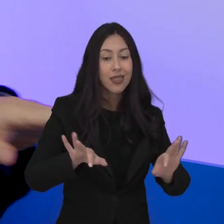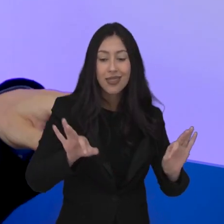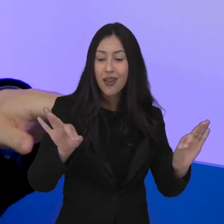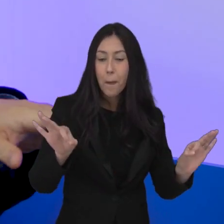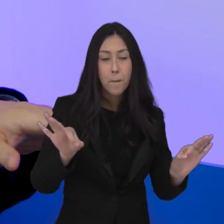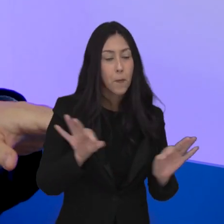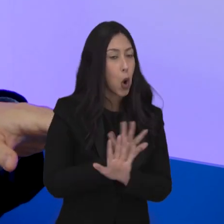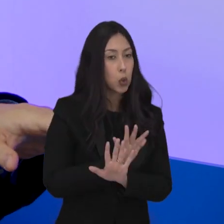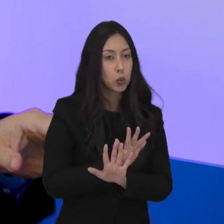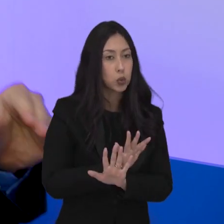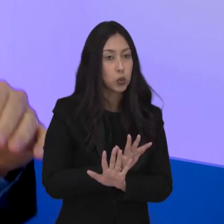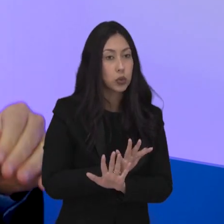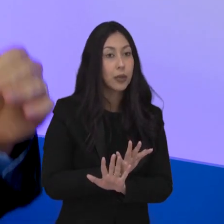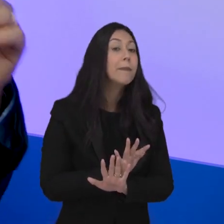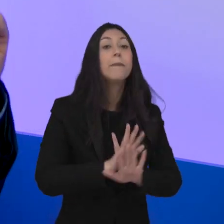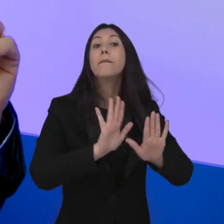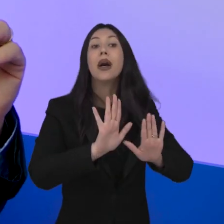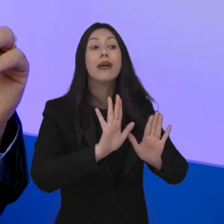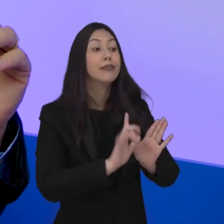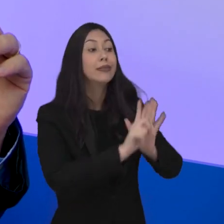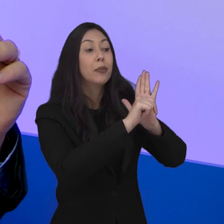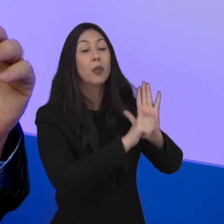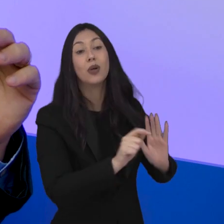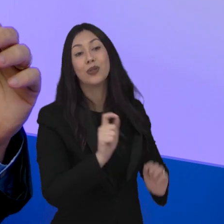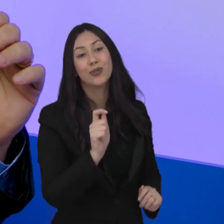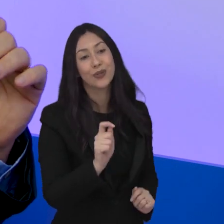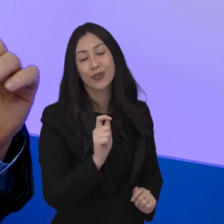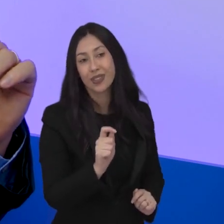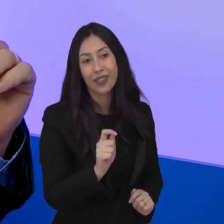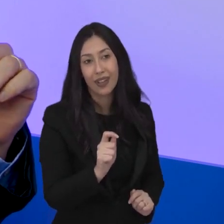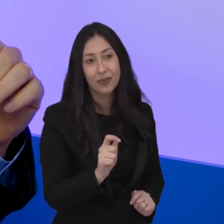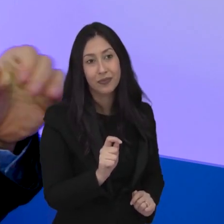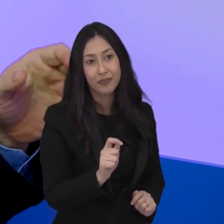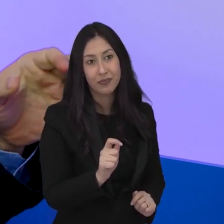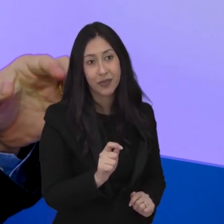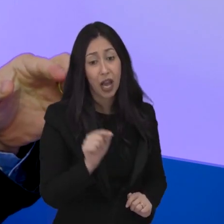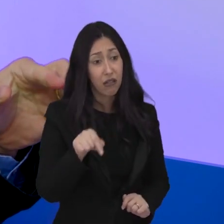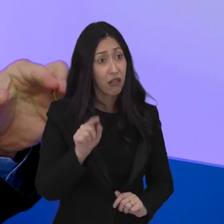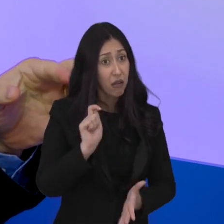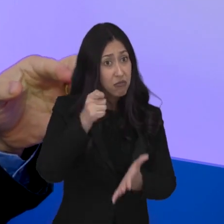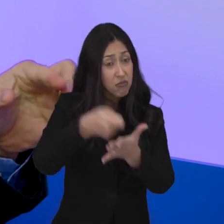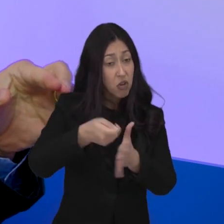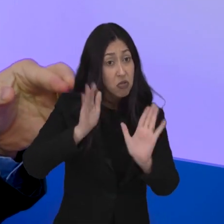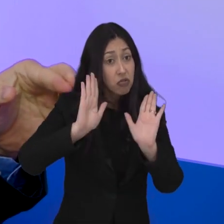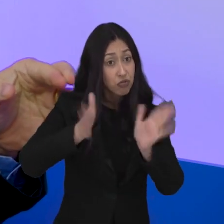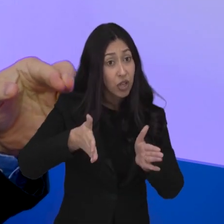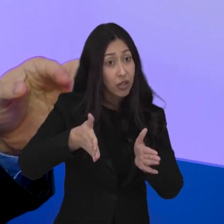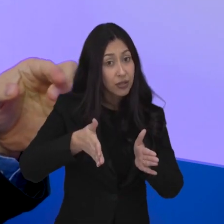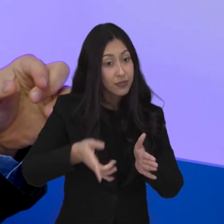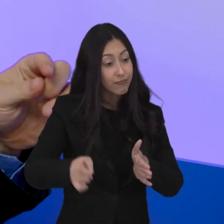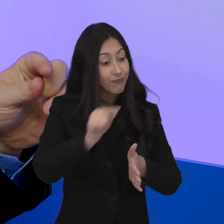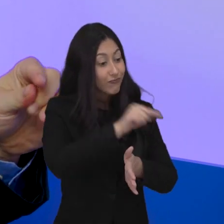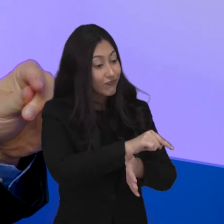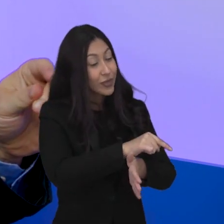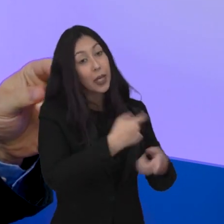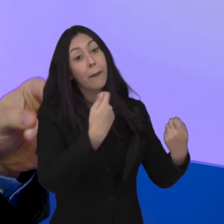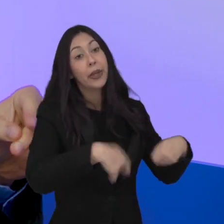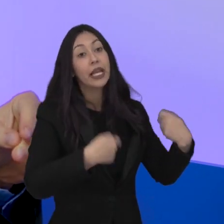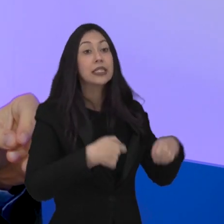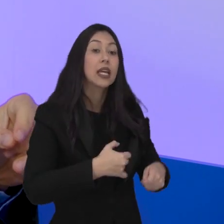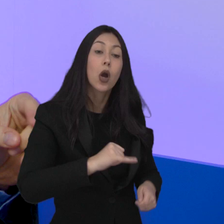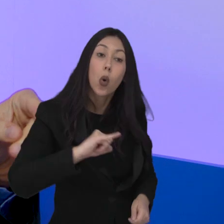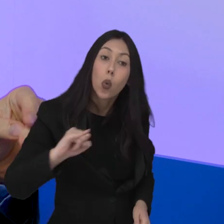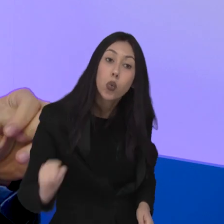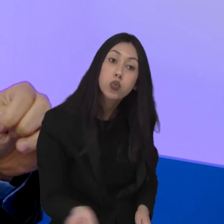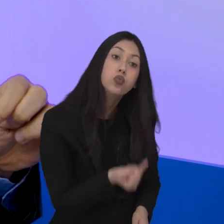a conta zera. O problema é que vem o que vem abaixo dela, que é, depois dessa conta que se fecha, vem o volume de